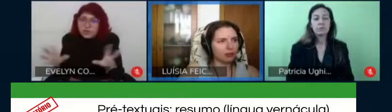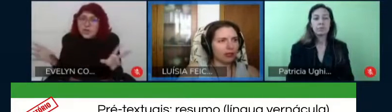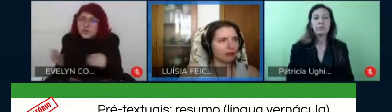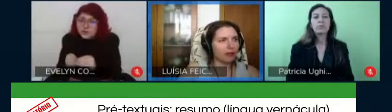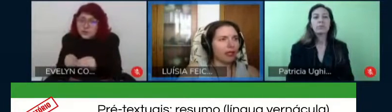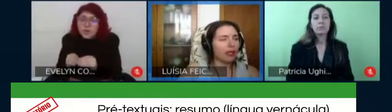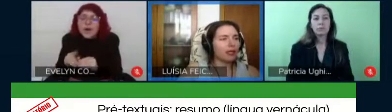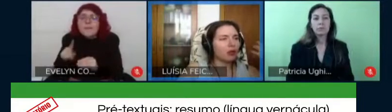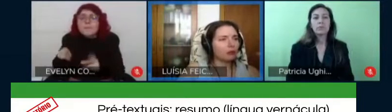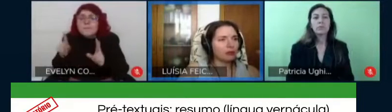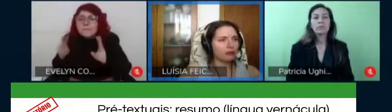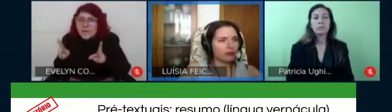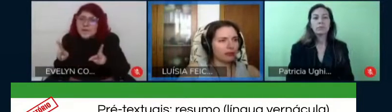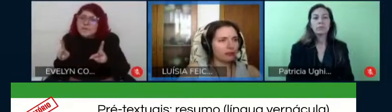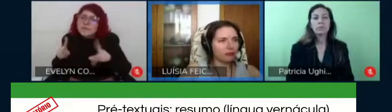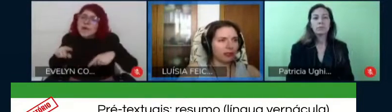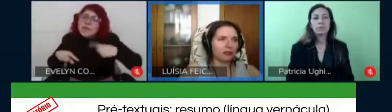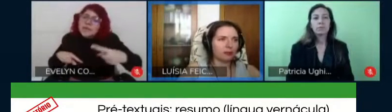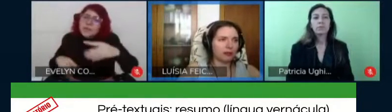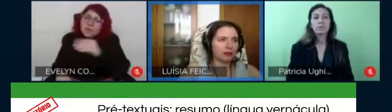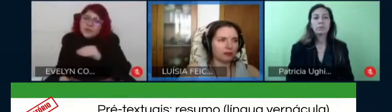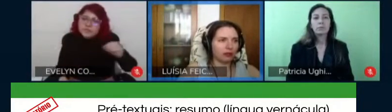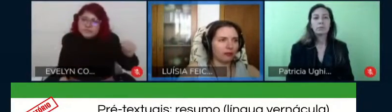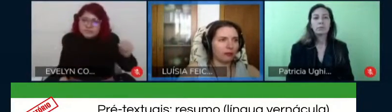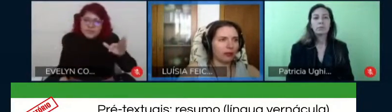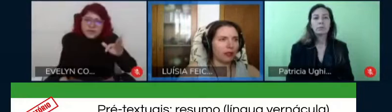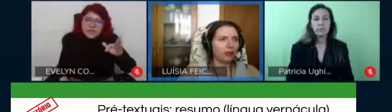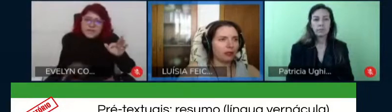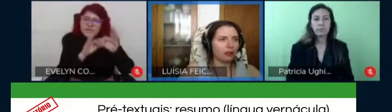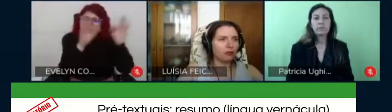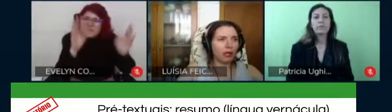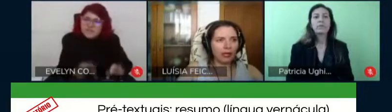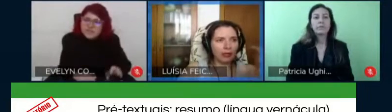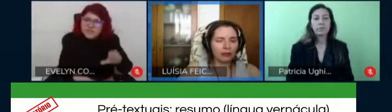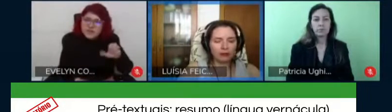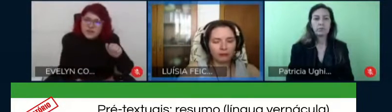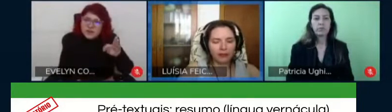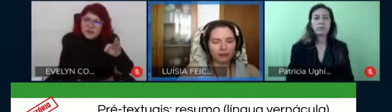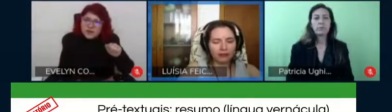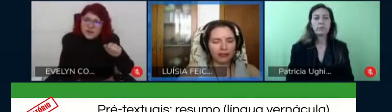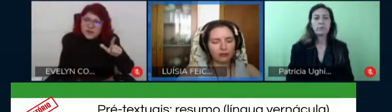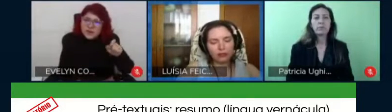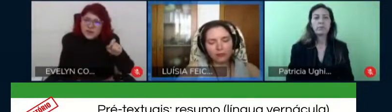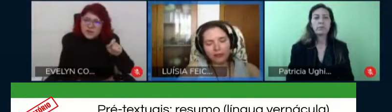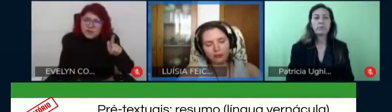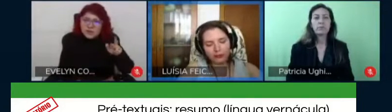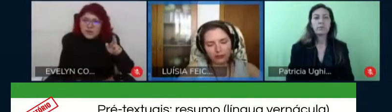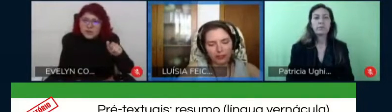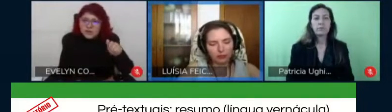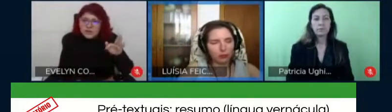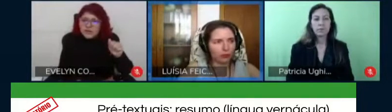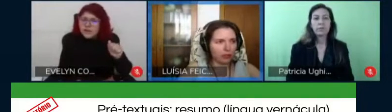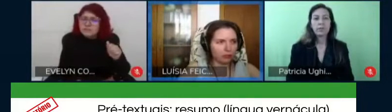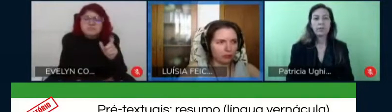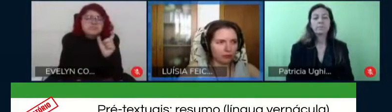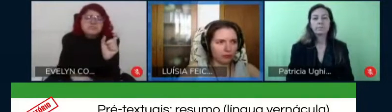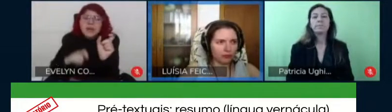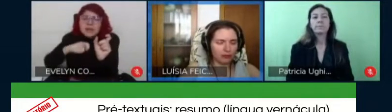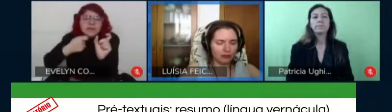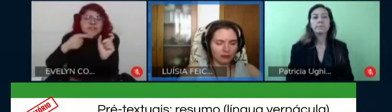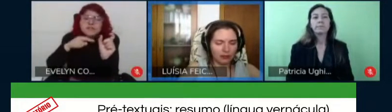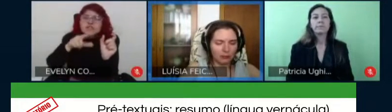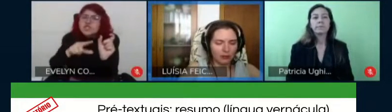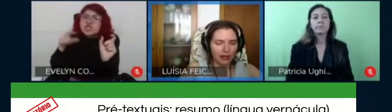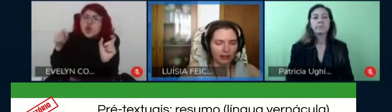a ficha catalográfica. E como que vocês definem as palavras-chave? É pensar no trabalho de vocês, no conteúdo